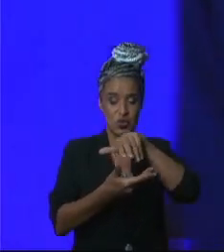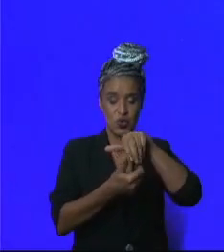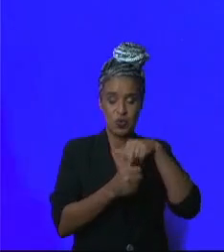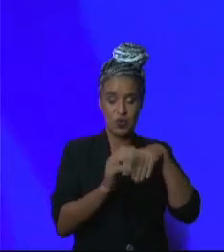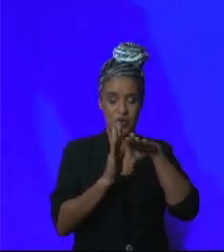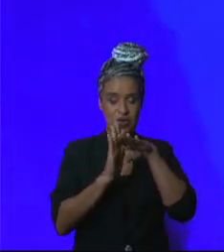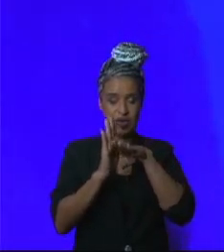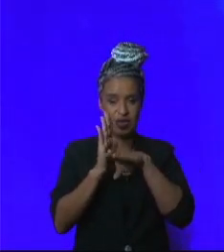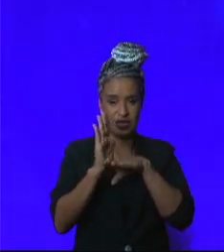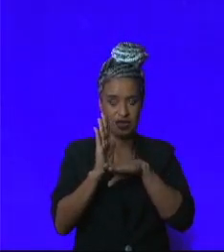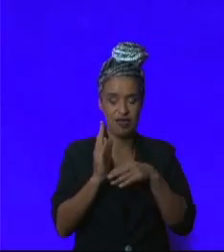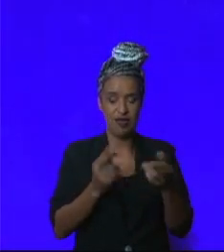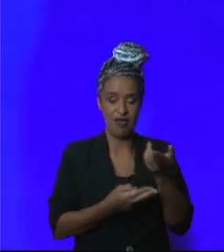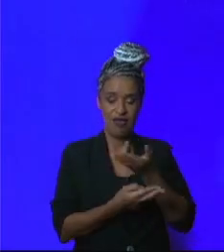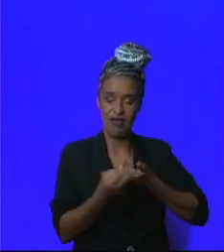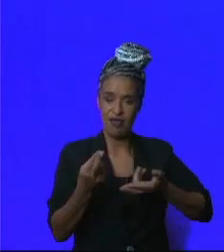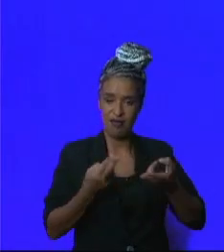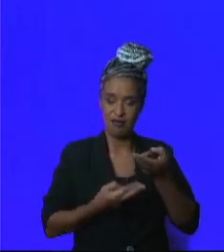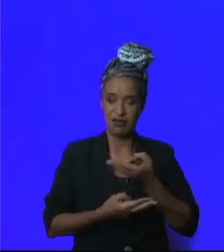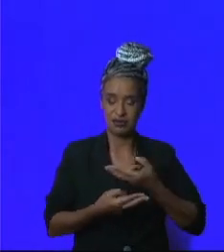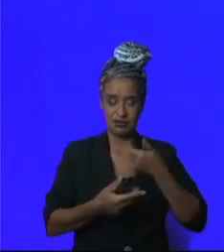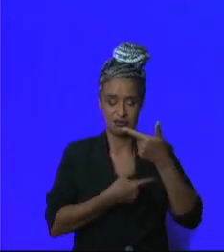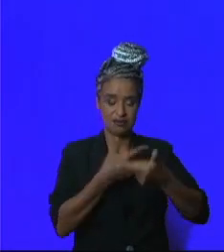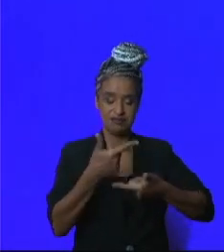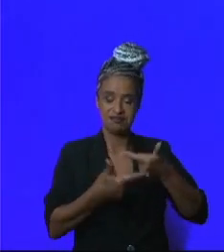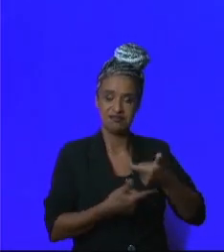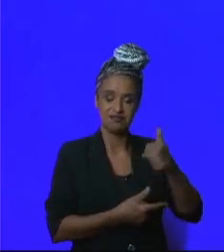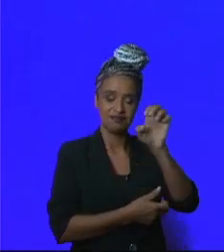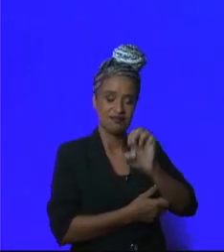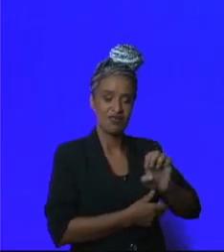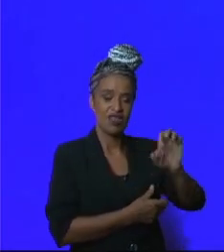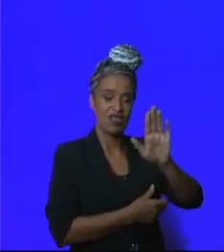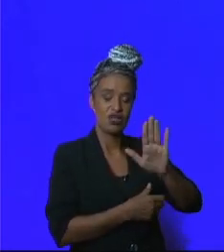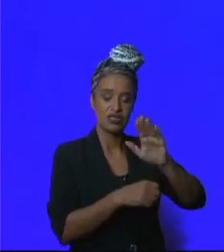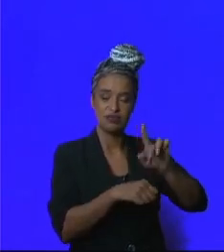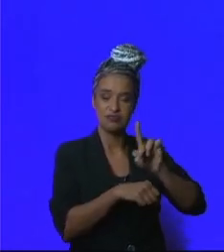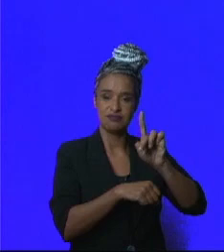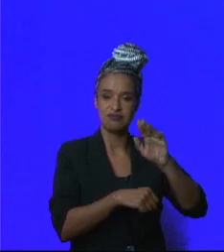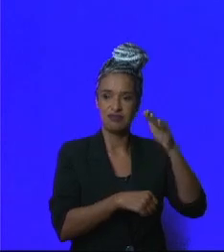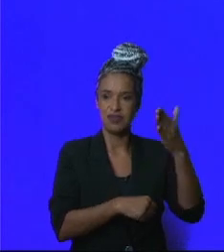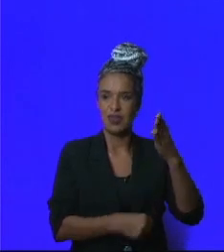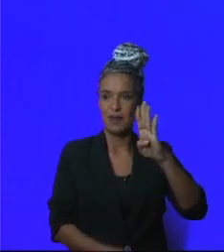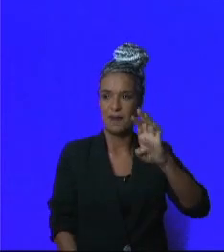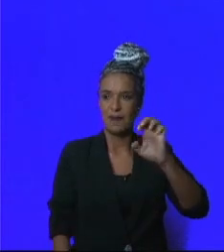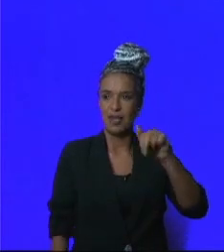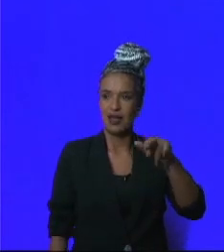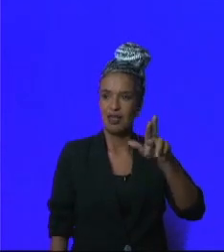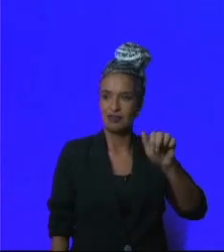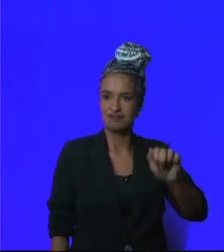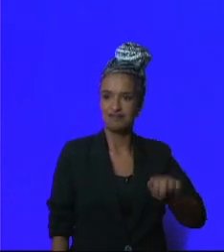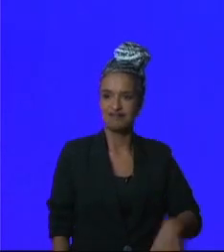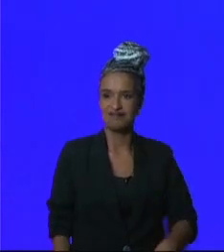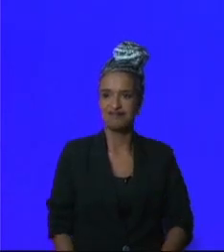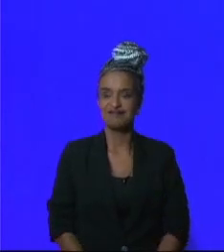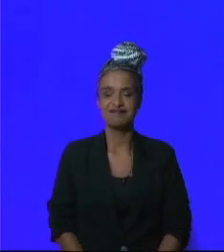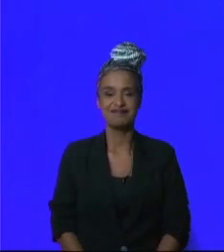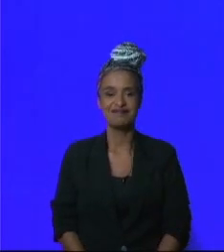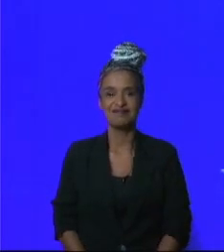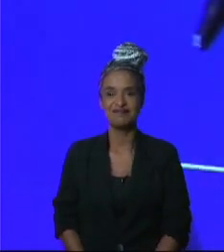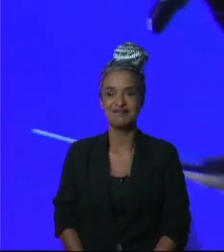Relações Multilaterais do Serviço Europeu de Ação Externa, Belém Martínez Carbonell.